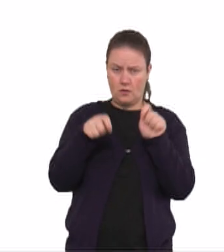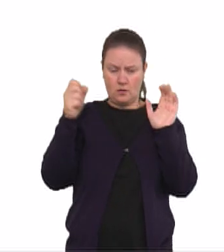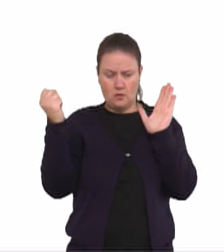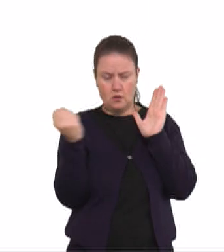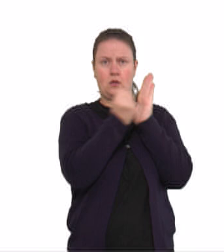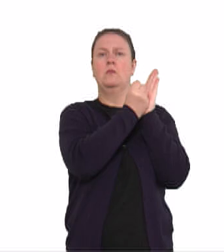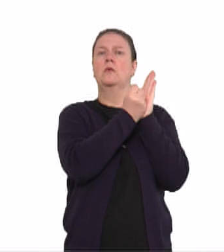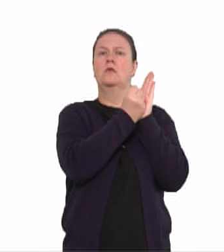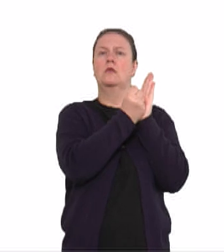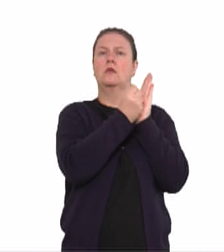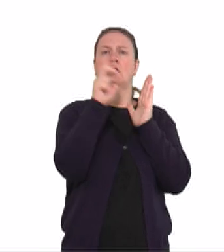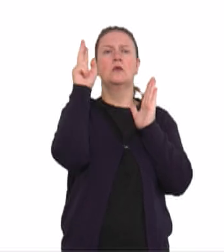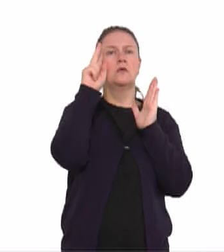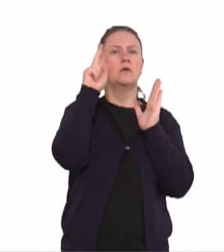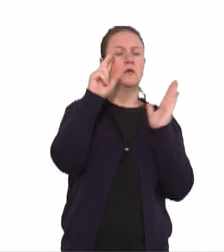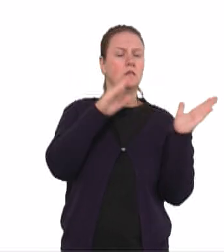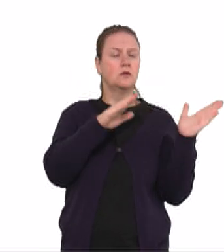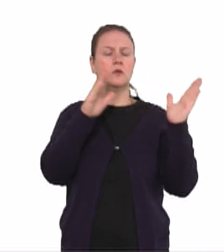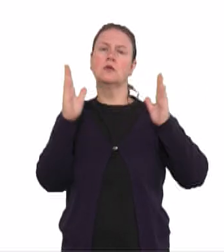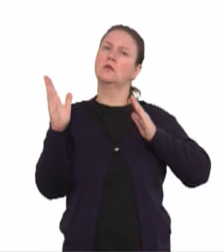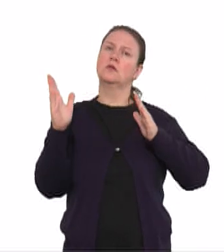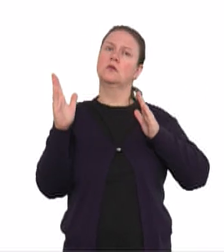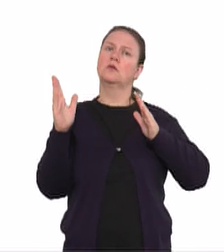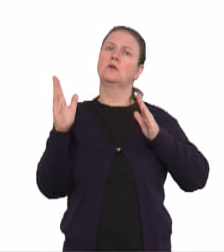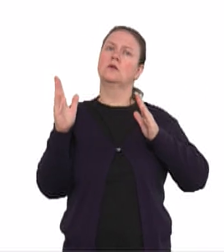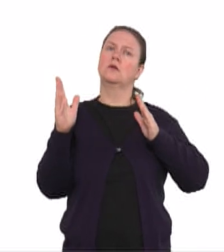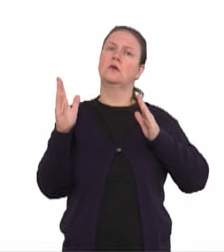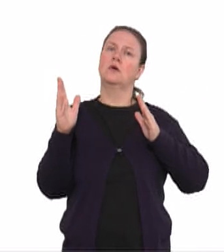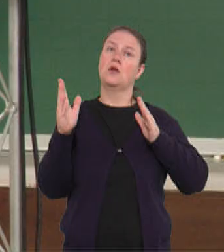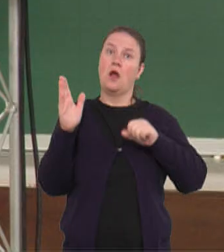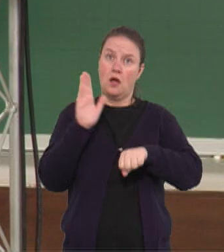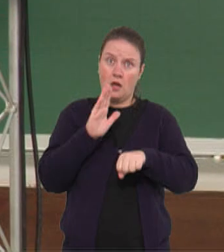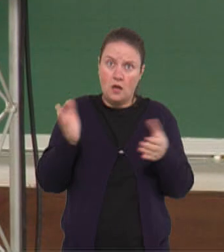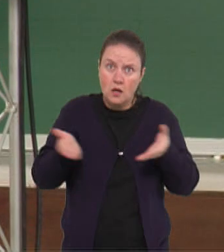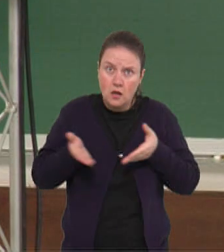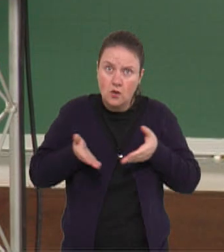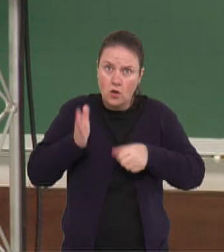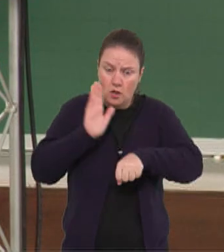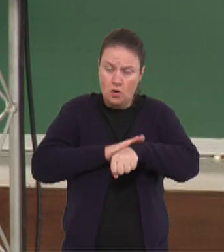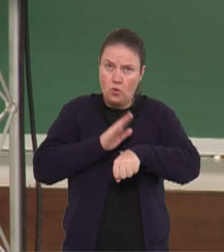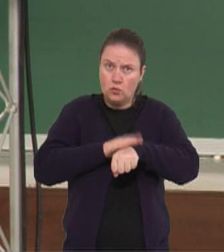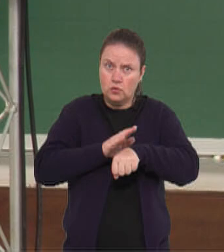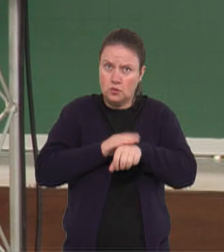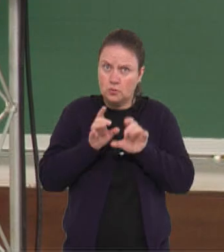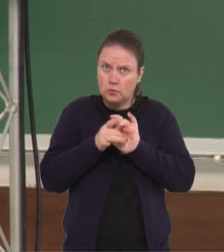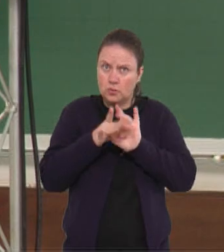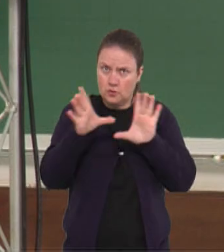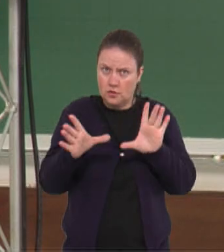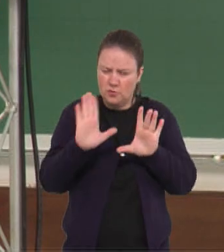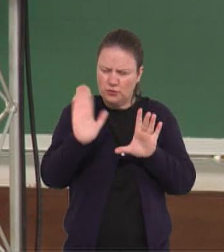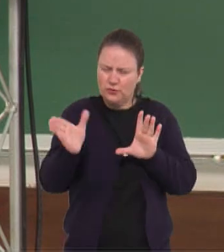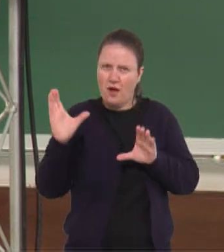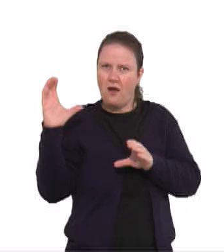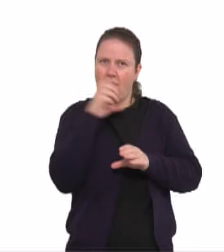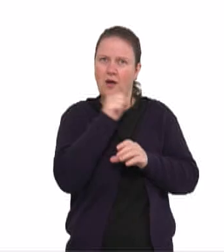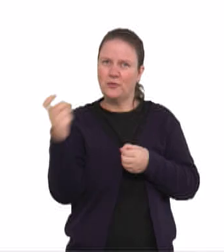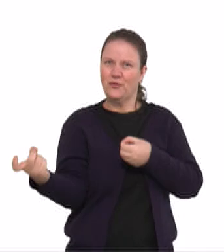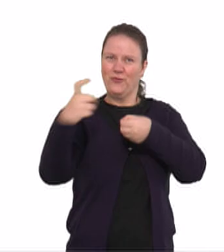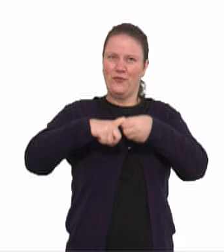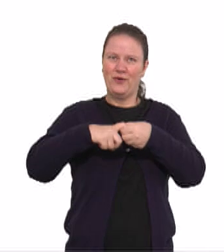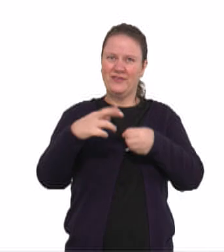história narrada? Alguns minutos para você e eu já volto então para você responder esse quiz.